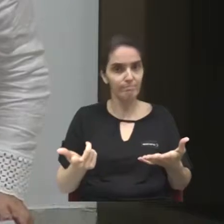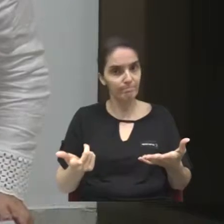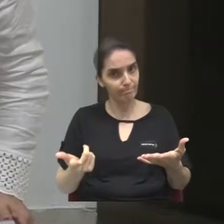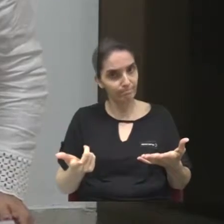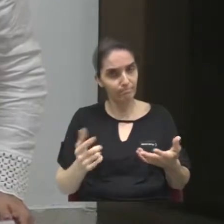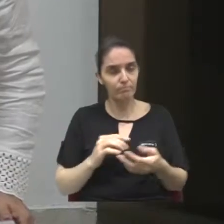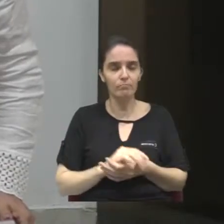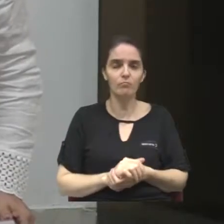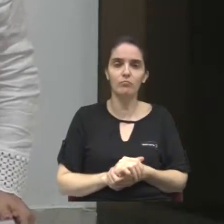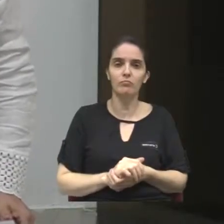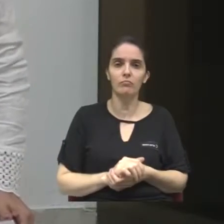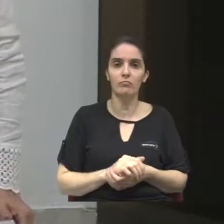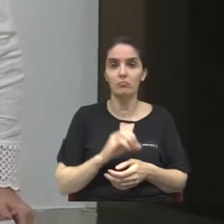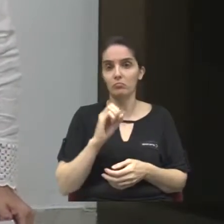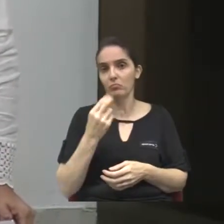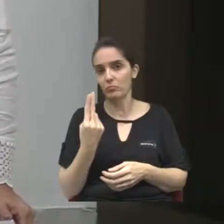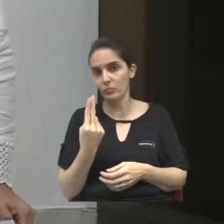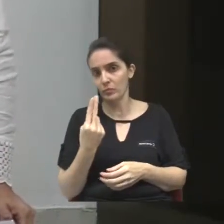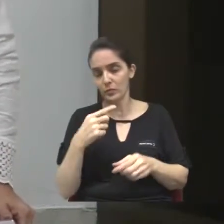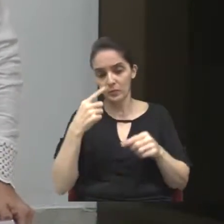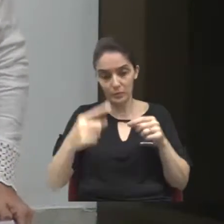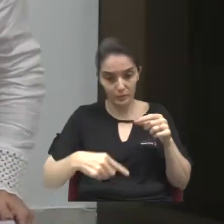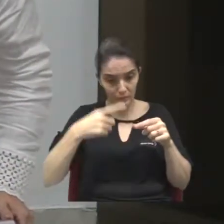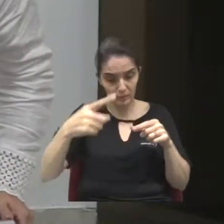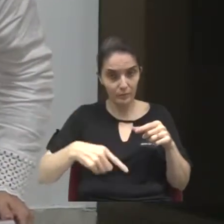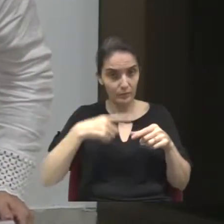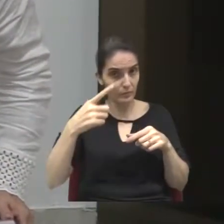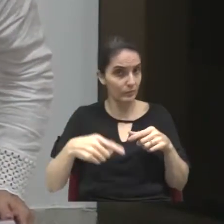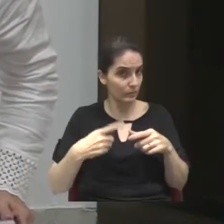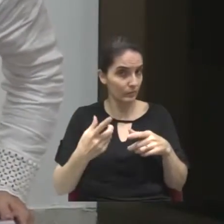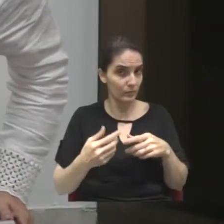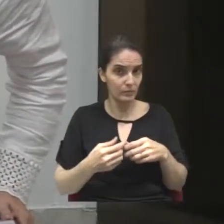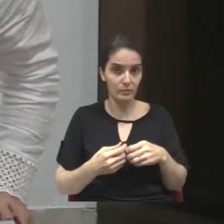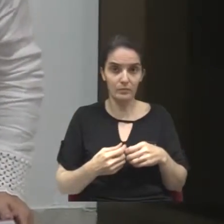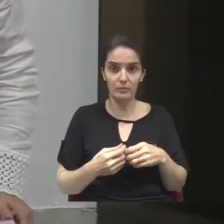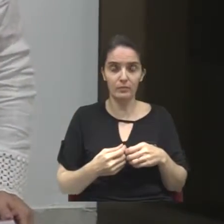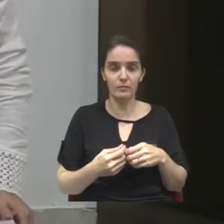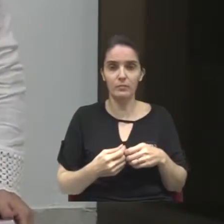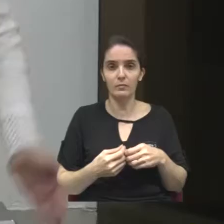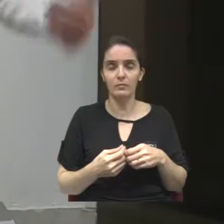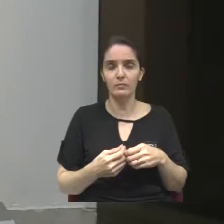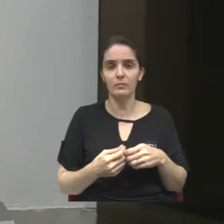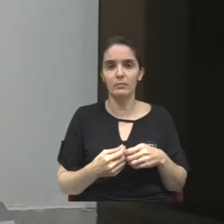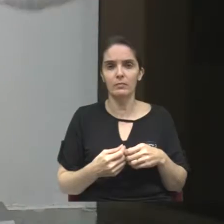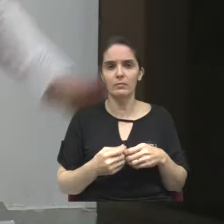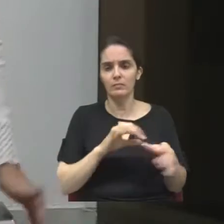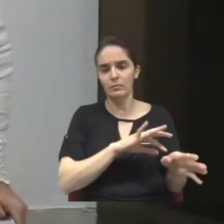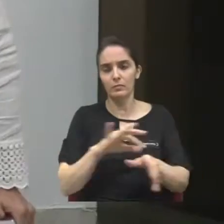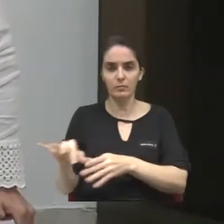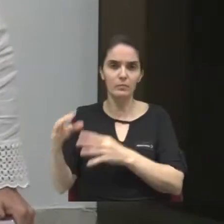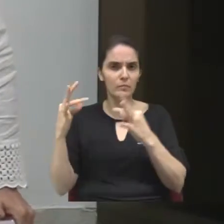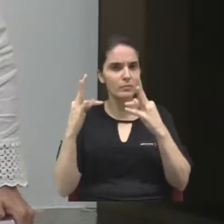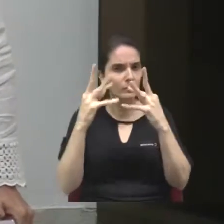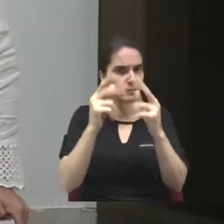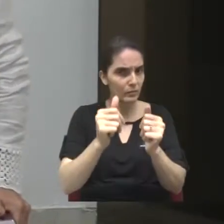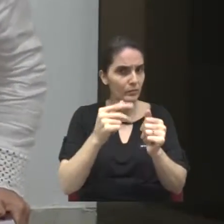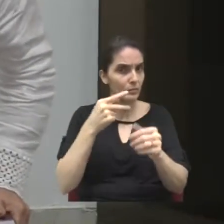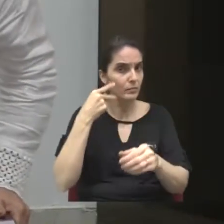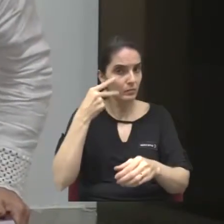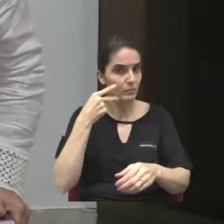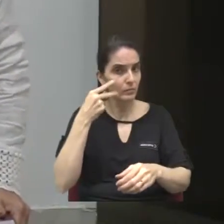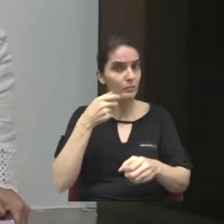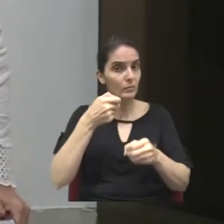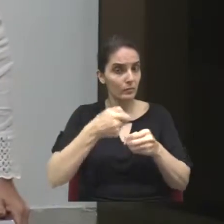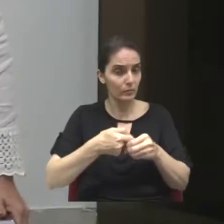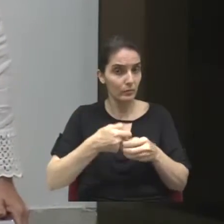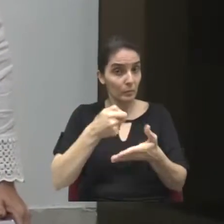quando o pneu não for, porque todos nós, todos pagamos a gasolina mais caro,